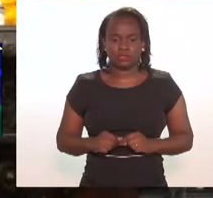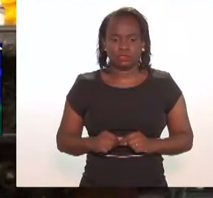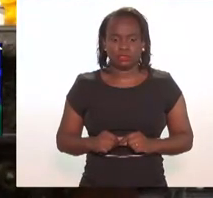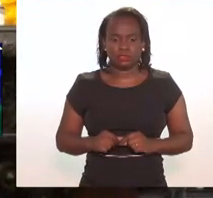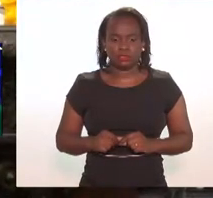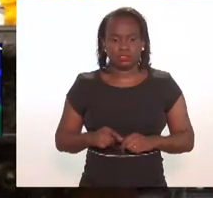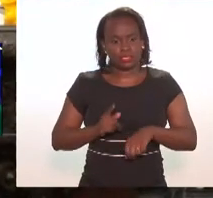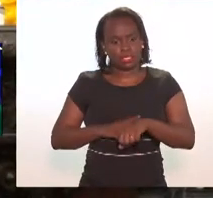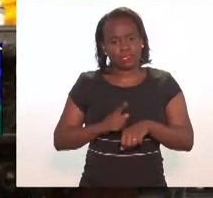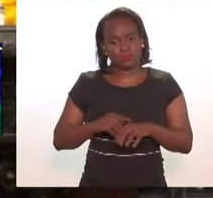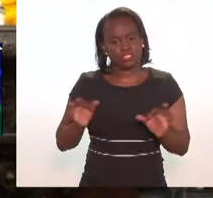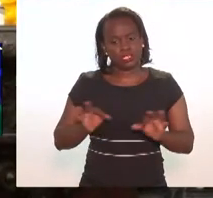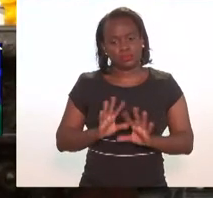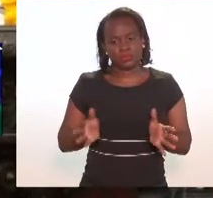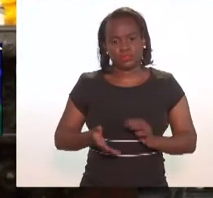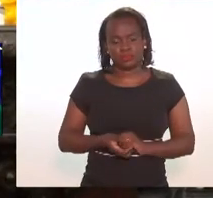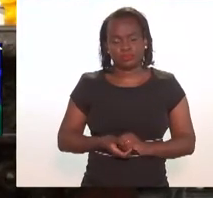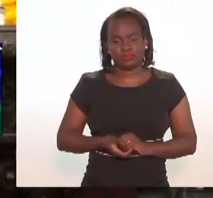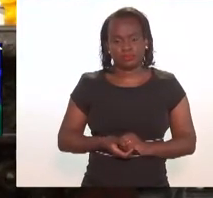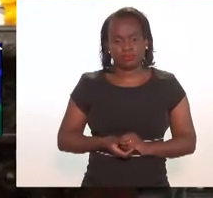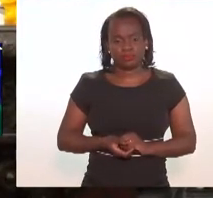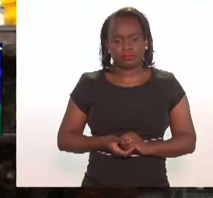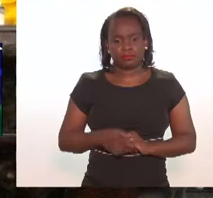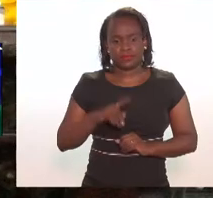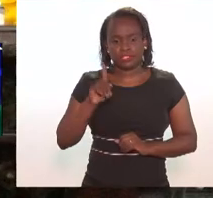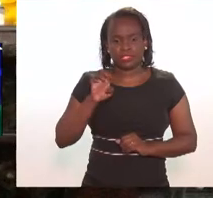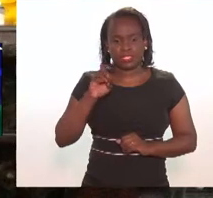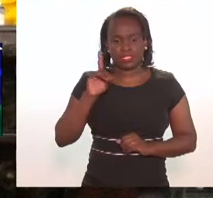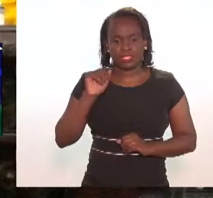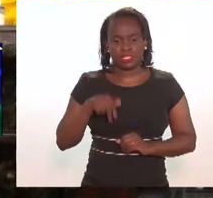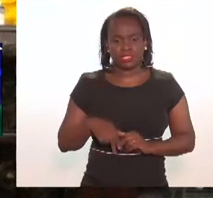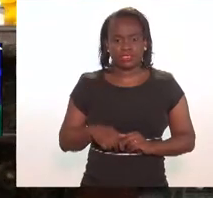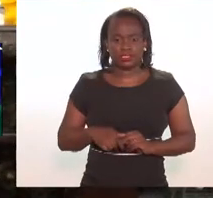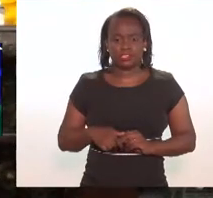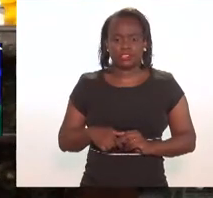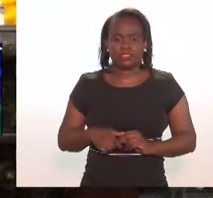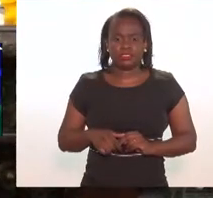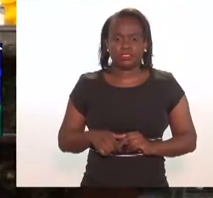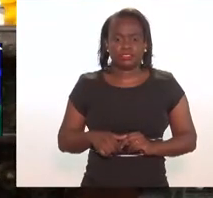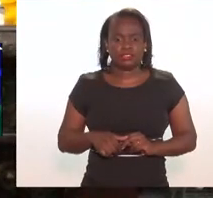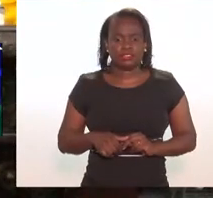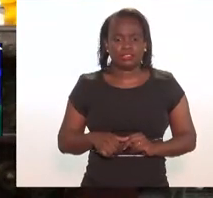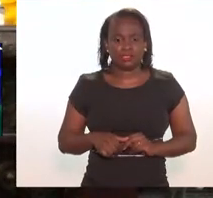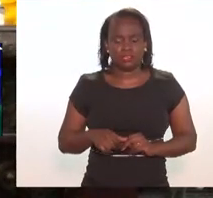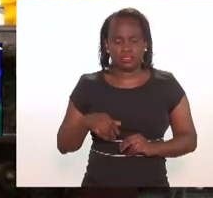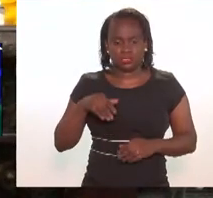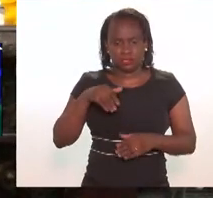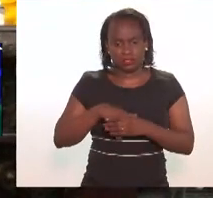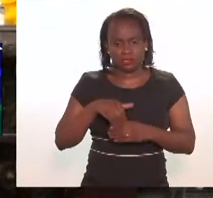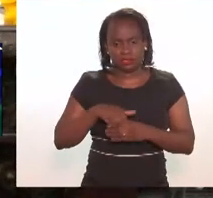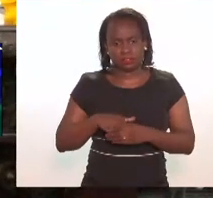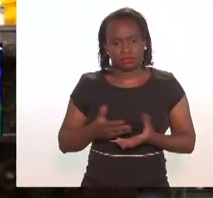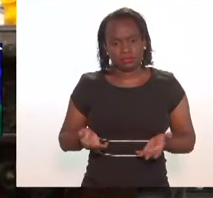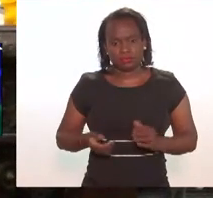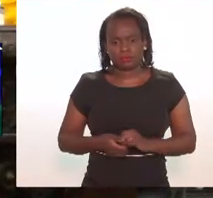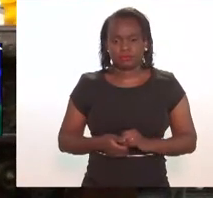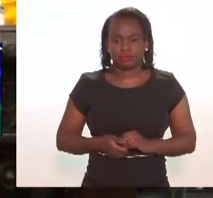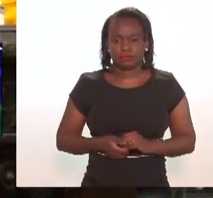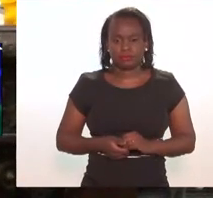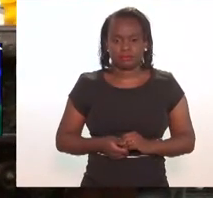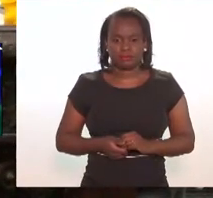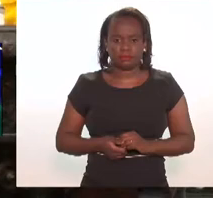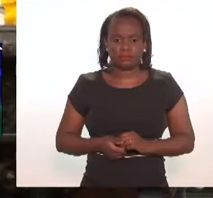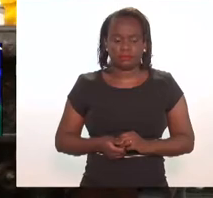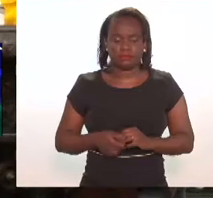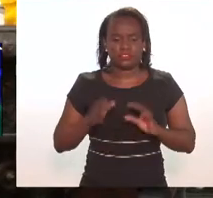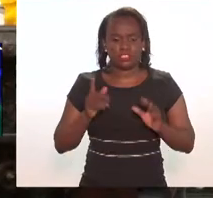O tempo dele já tinha esgotado, Zeidan. Pede para declarar o voto, deputado. É declaração de voto.